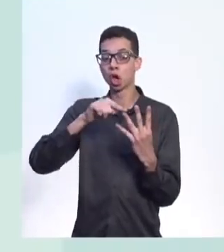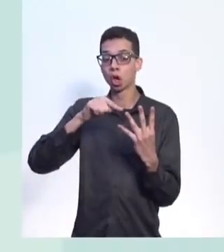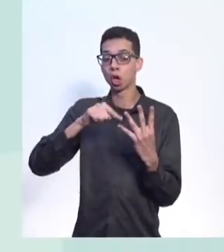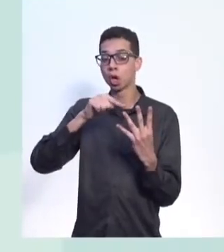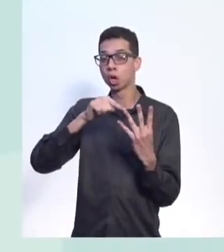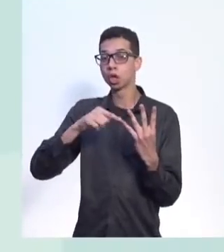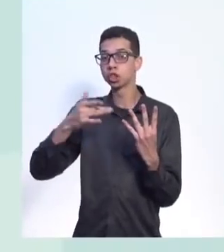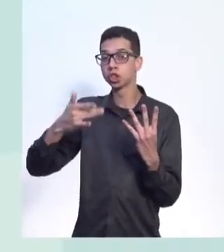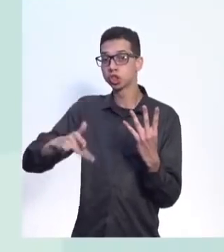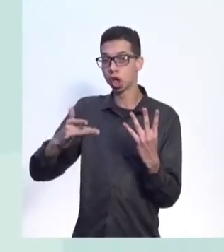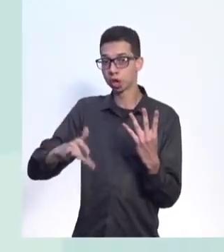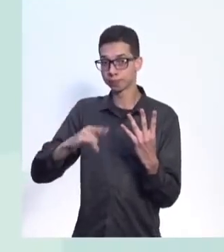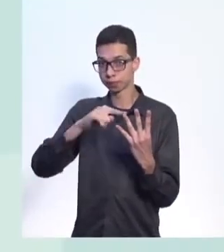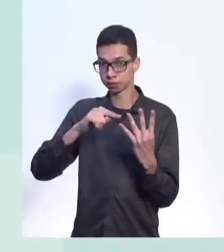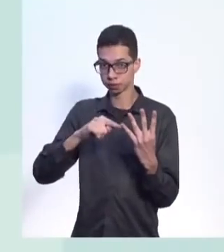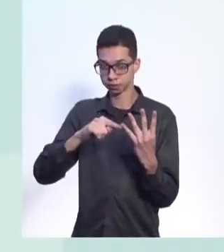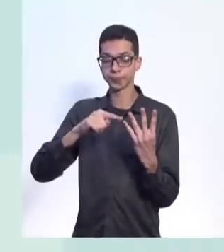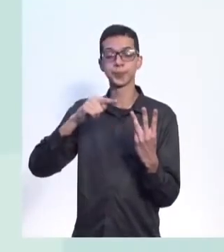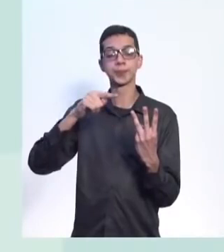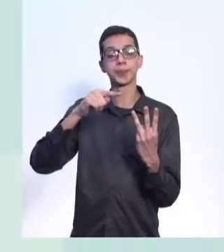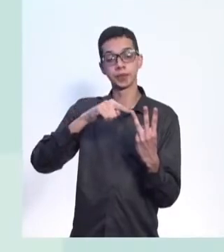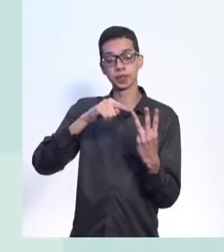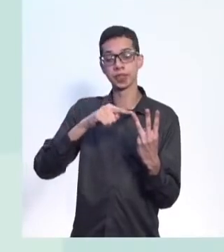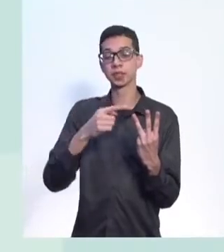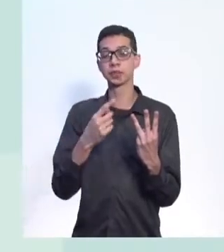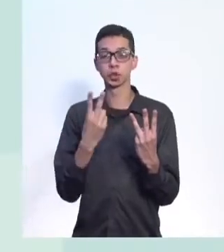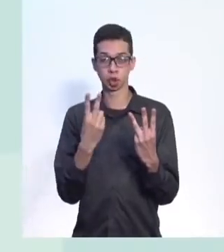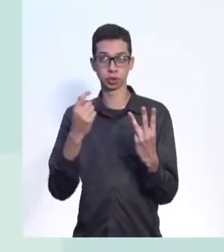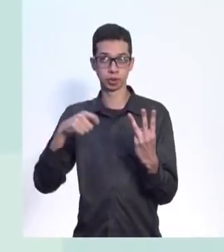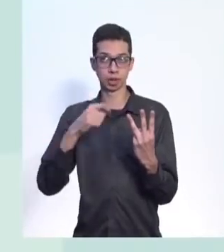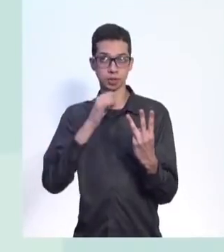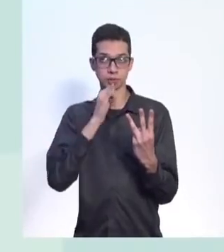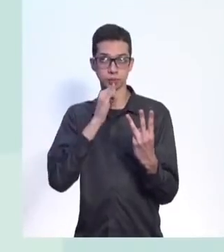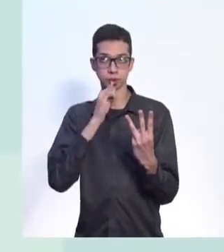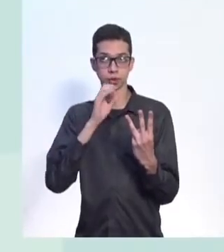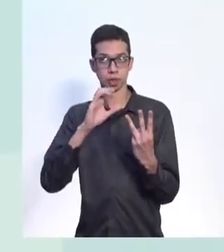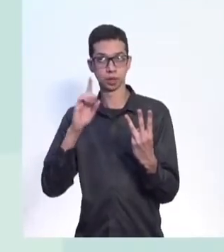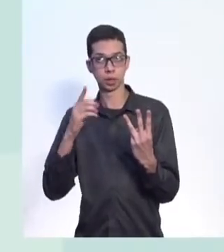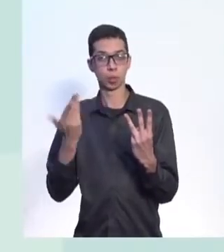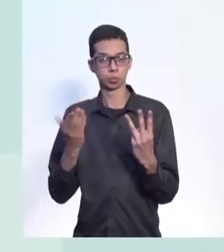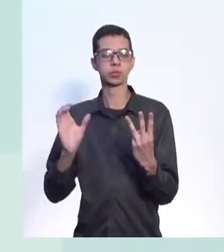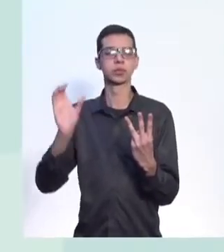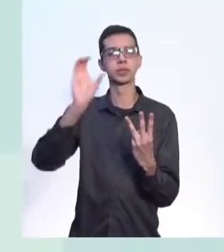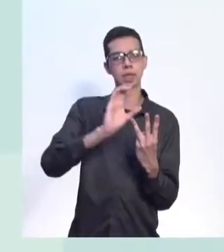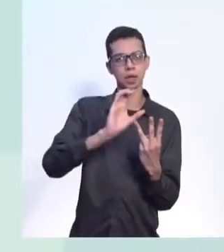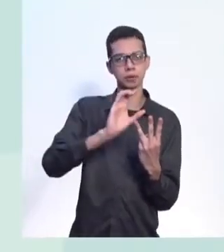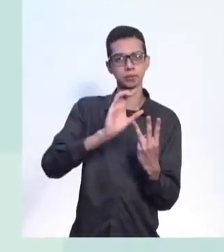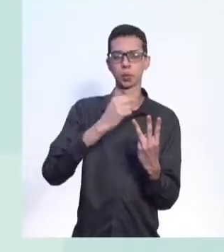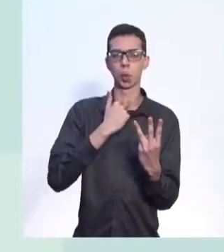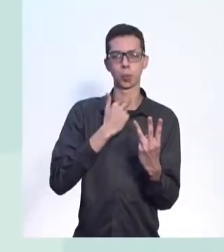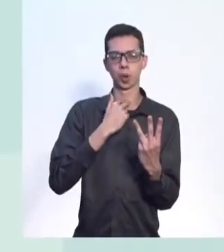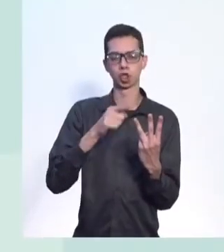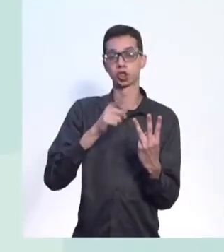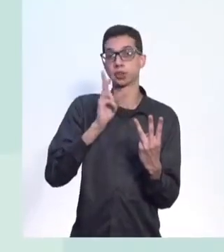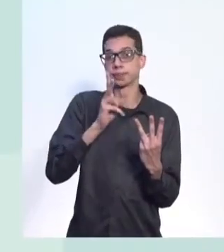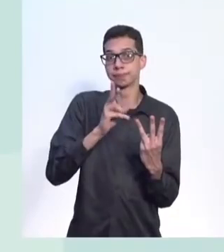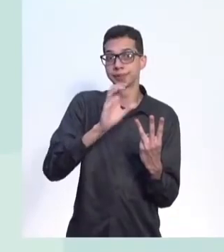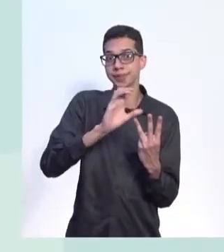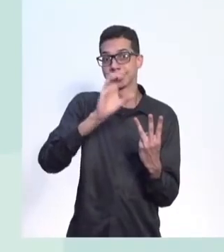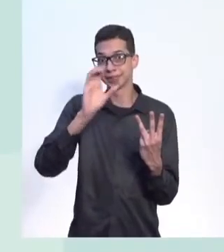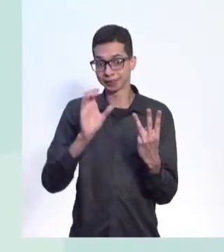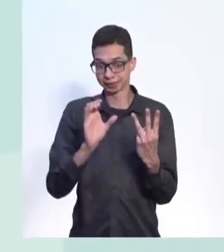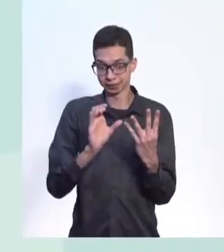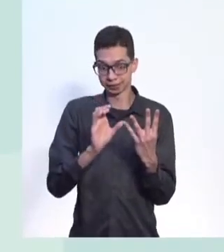terceira posição. Por exemplo, coloquei o C. Eu não posso repetir, então vai sobrar só 1 para a